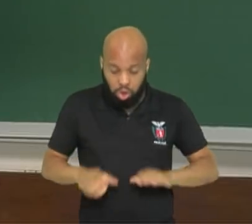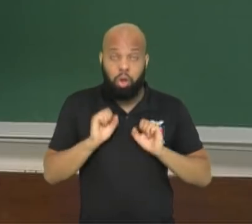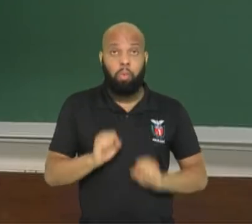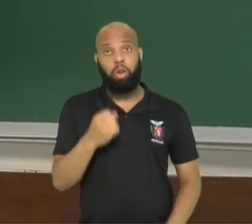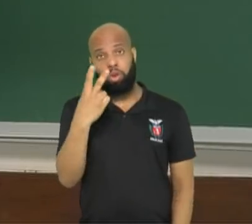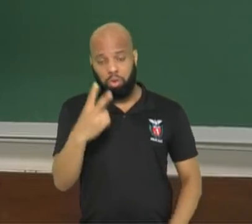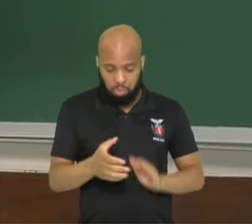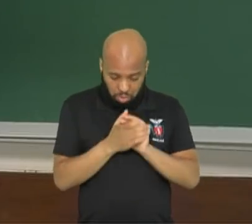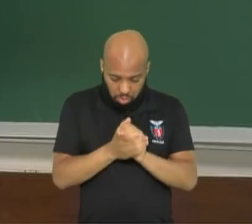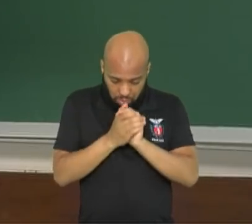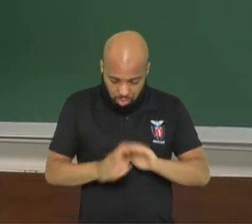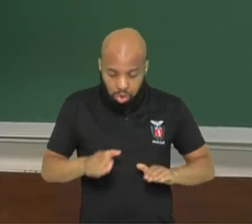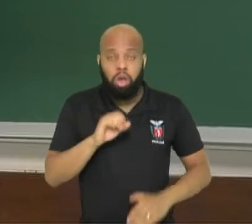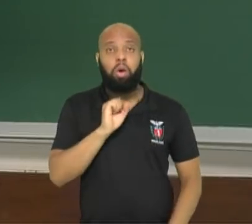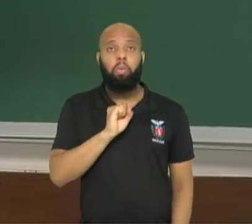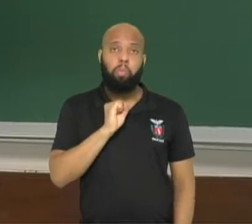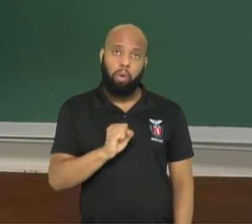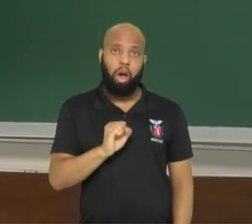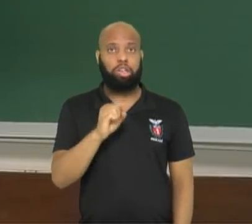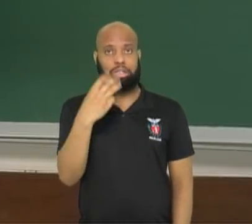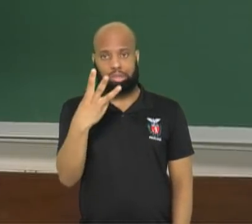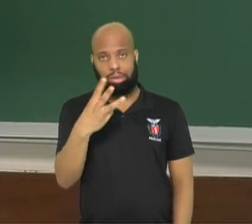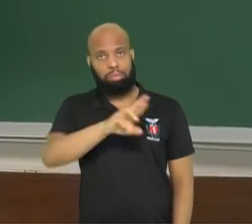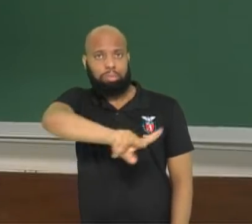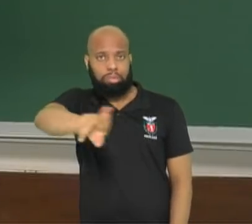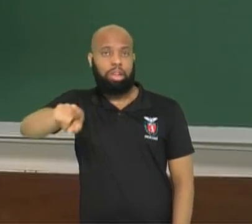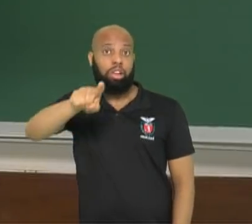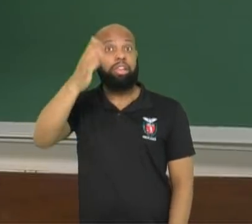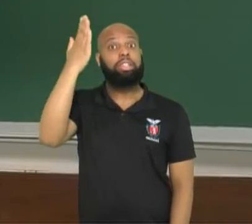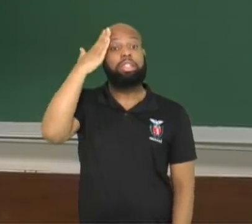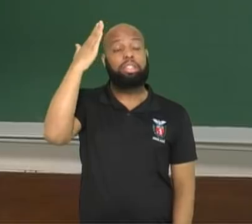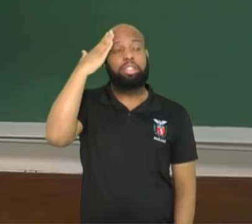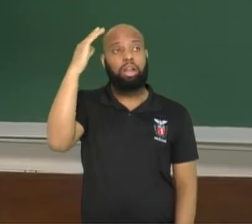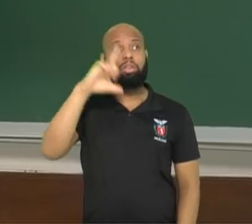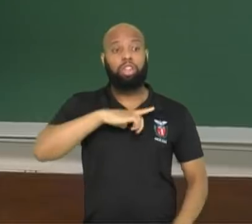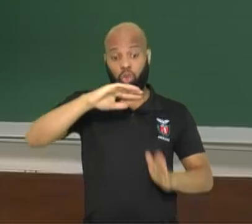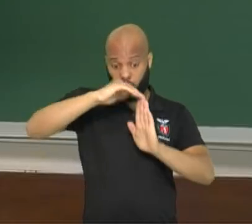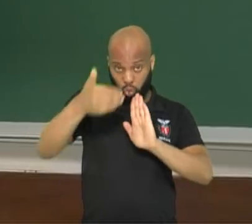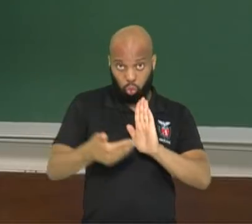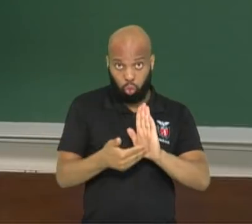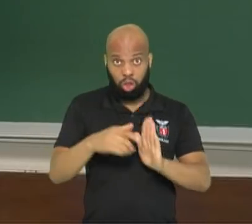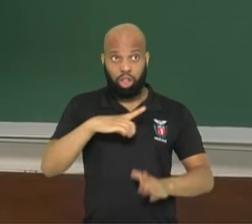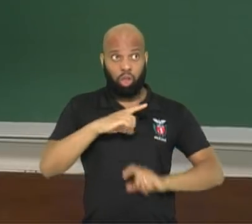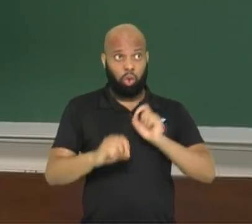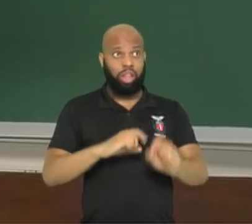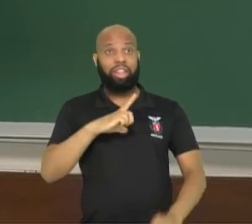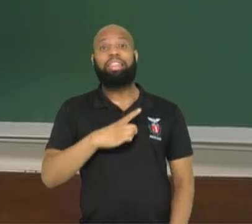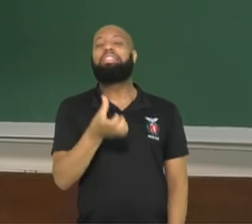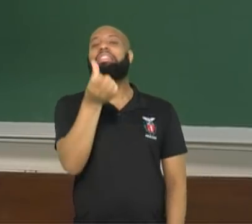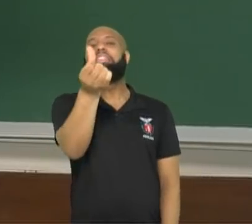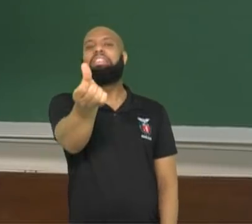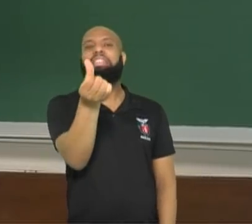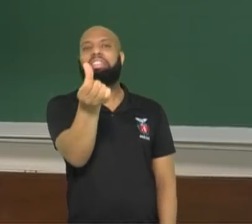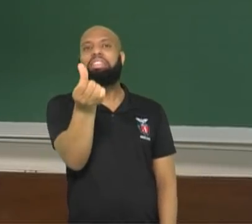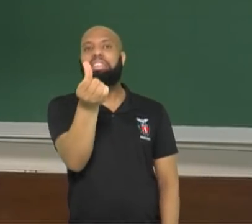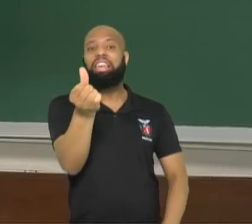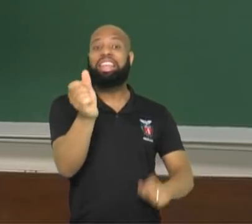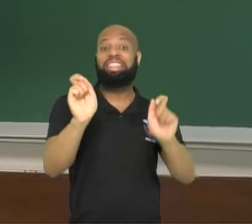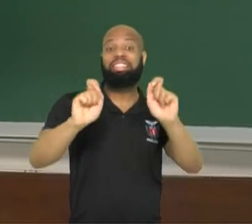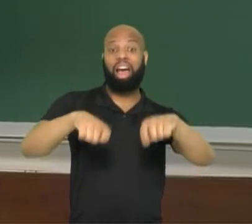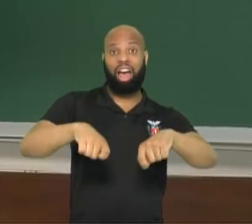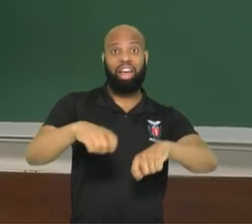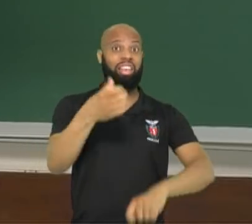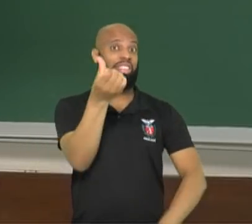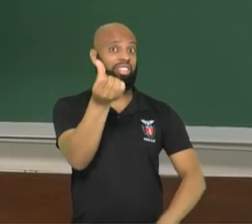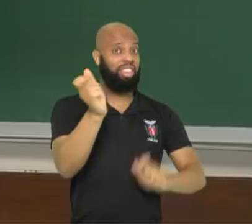2, pode ser 3. Ou seja, você sabe que no total ele possui 6